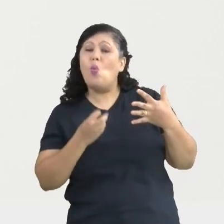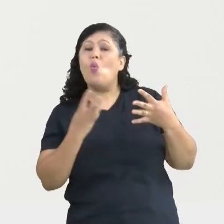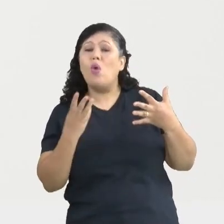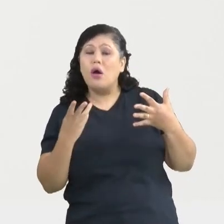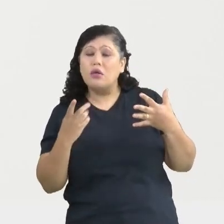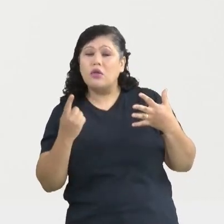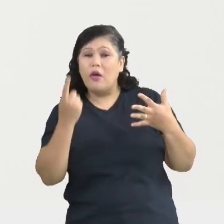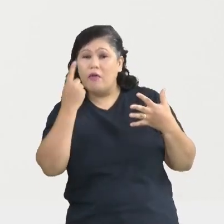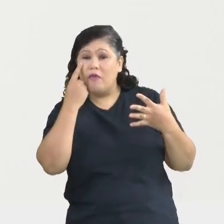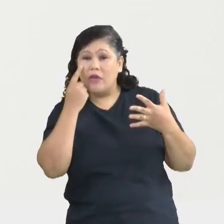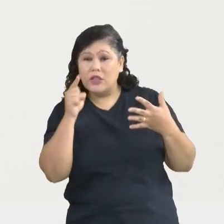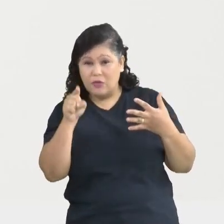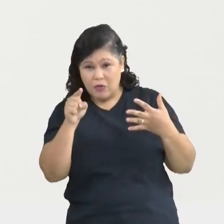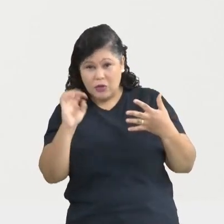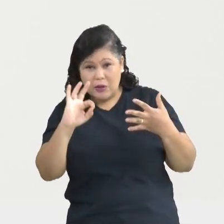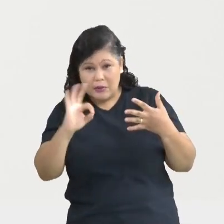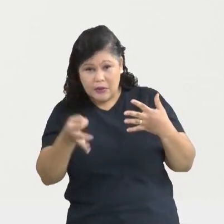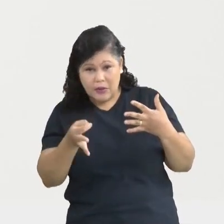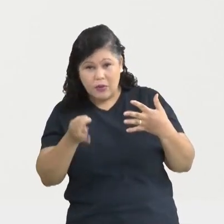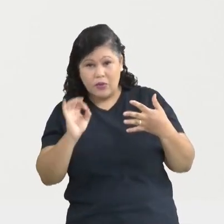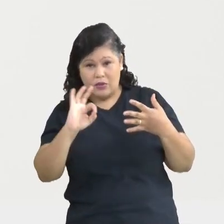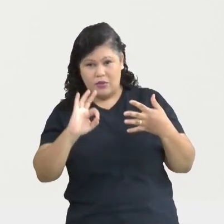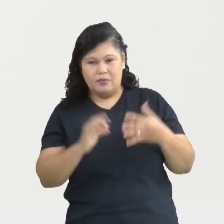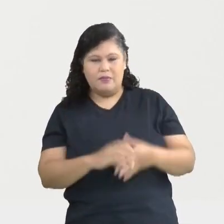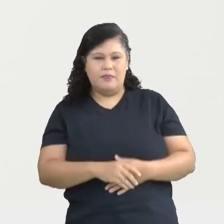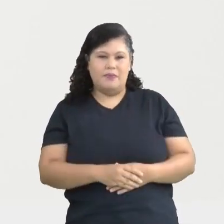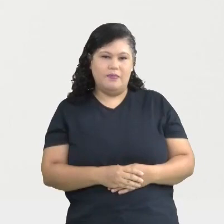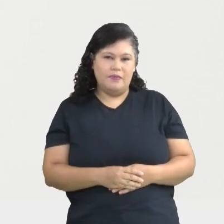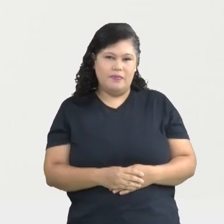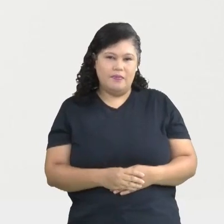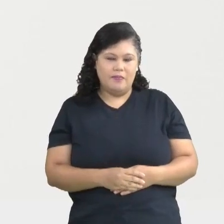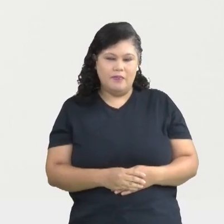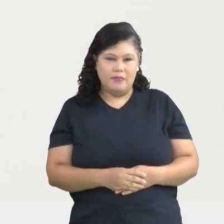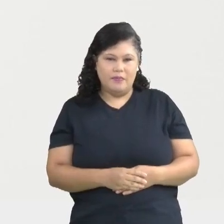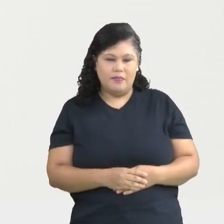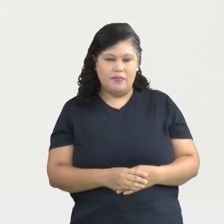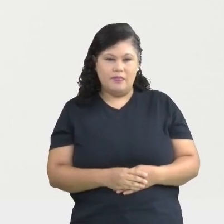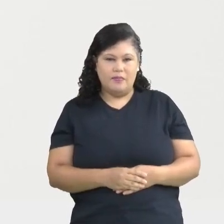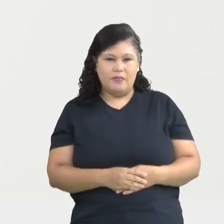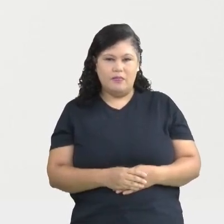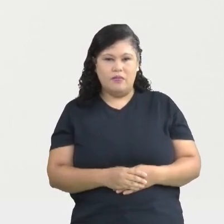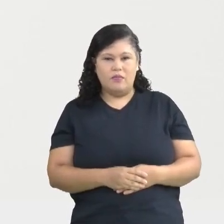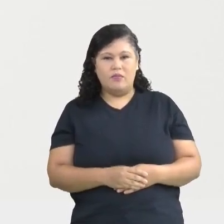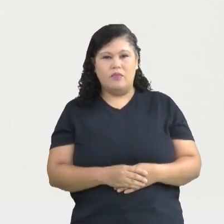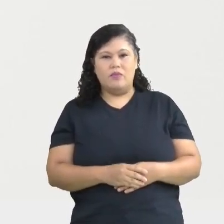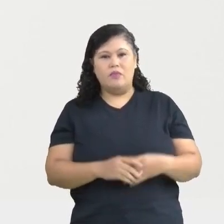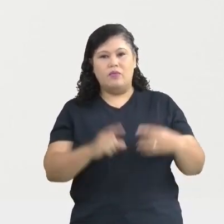conseguiram acertar, que eu sei que acertaram, certo? Vamos lá? Nós temos 1,